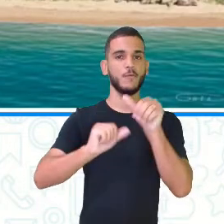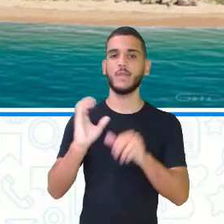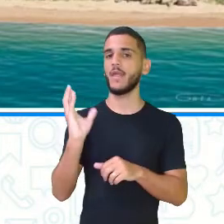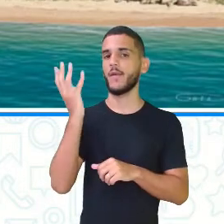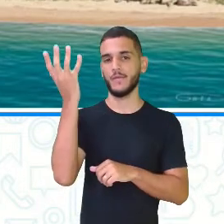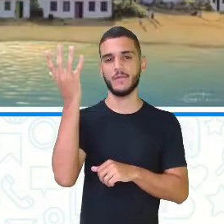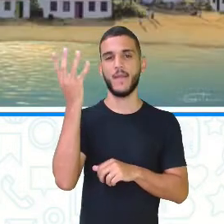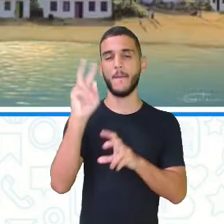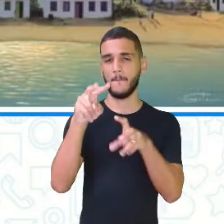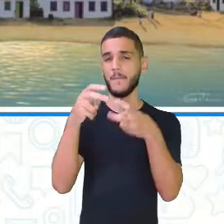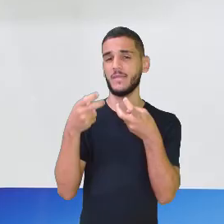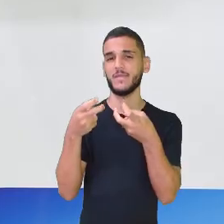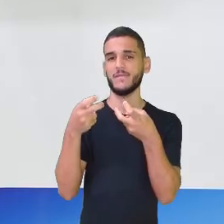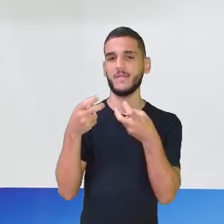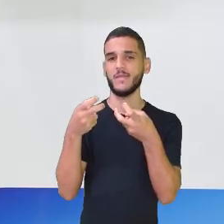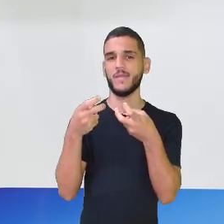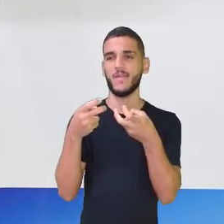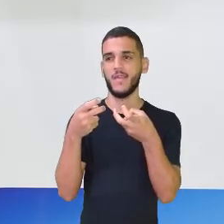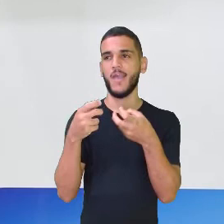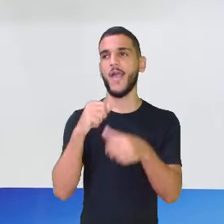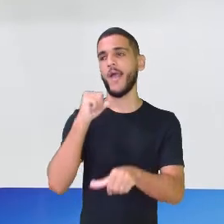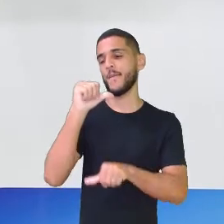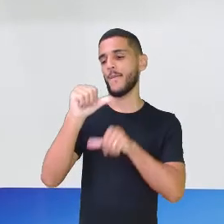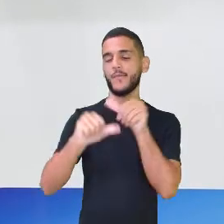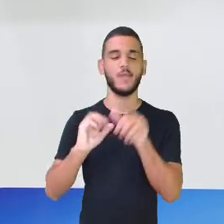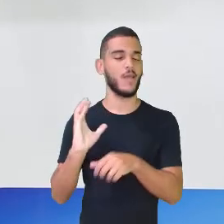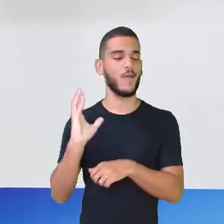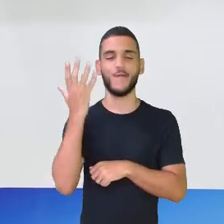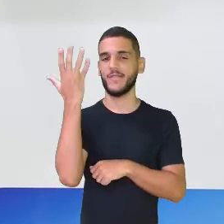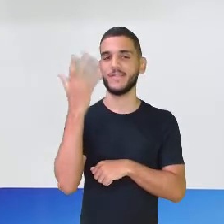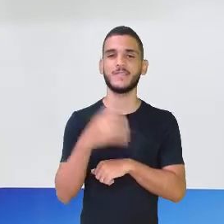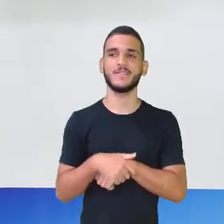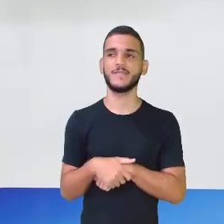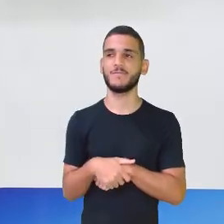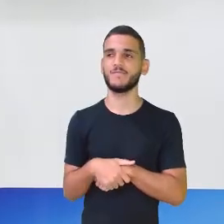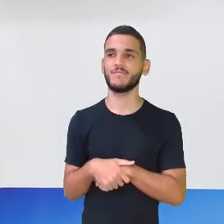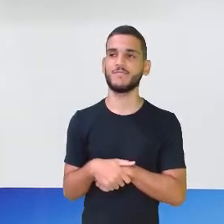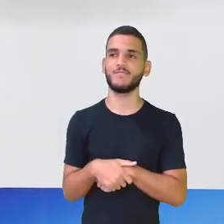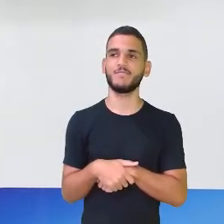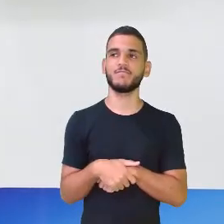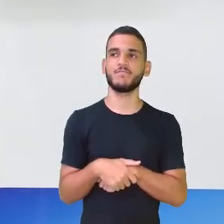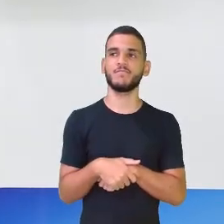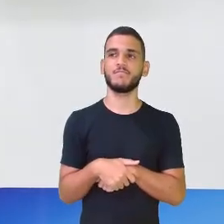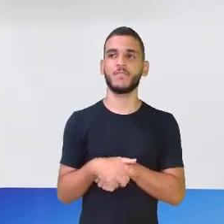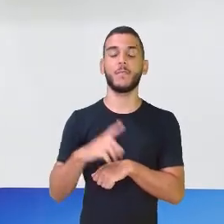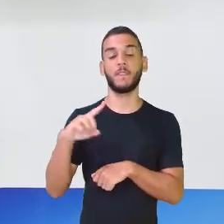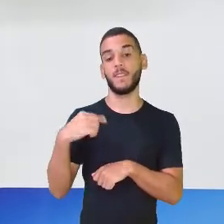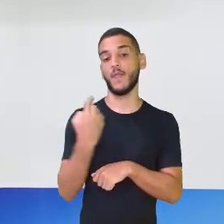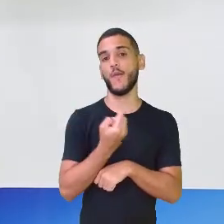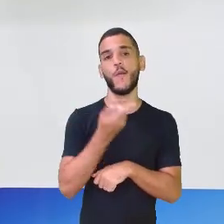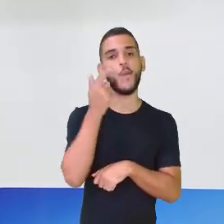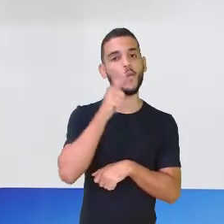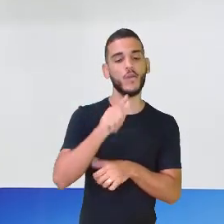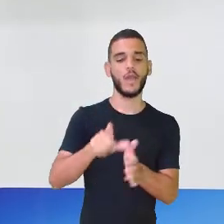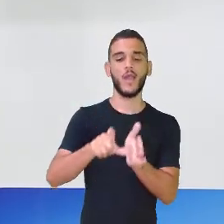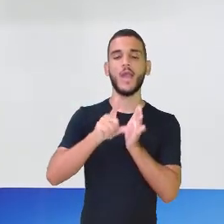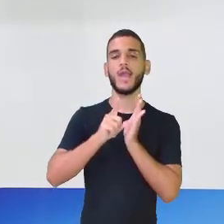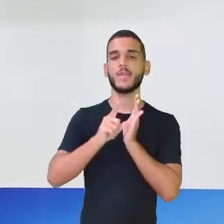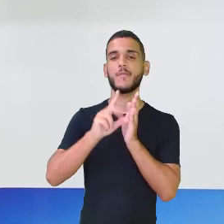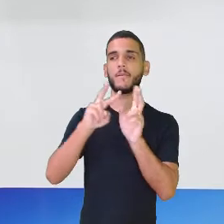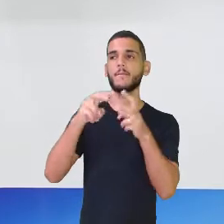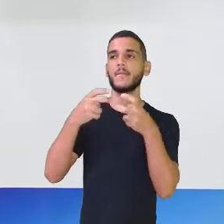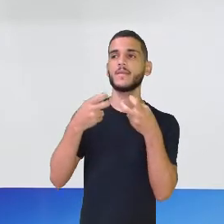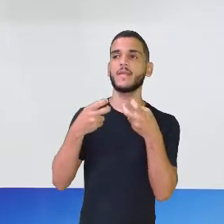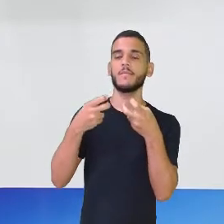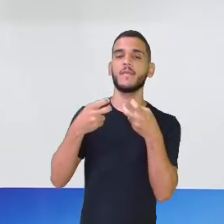Estão vendo como foi uma evolução dessa paisagem, que é bem interessante? Atrás a gente conseguia ver os montes no começo,